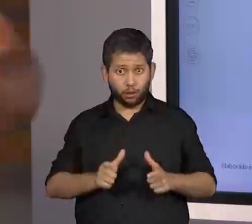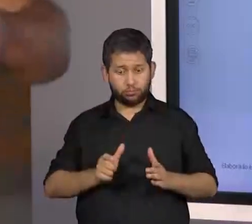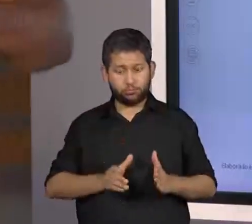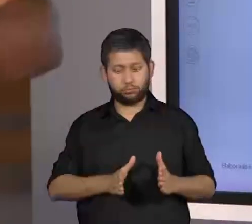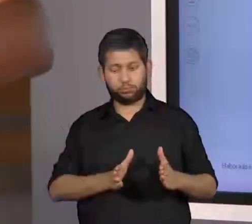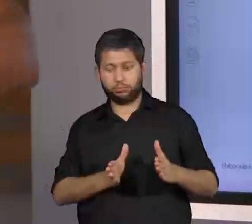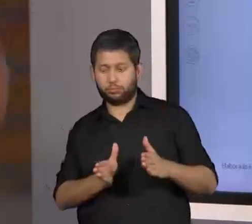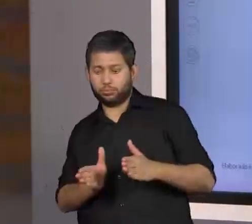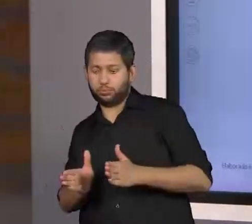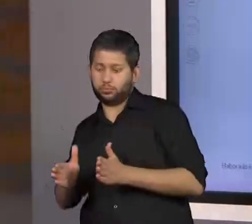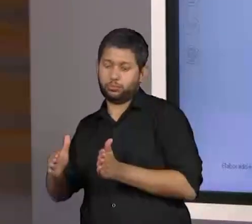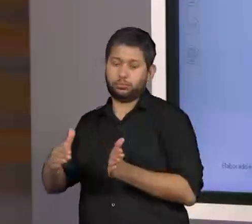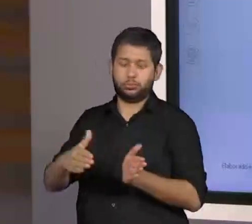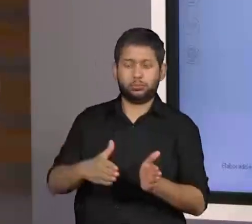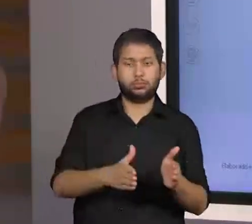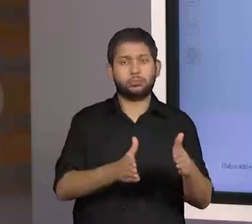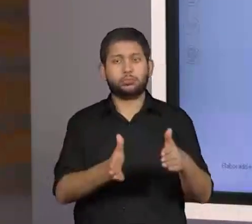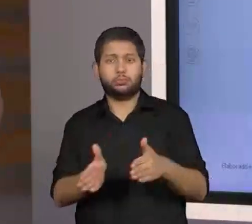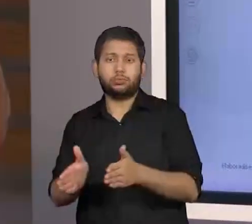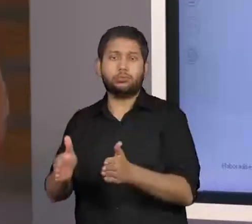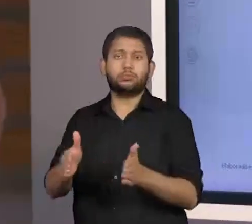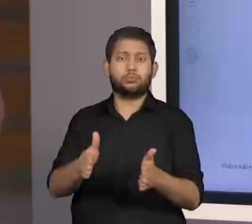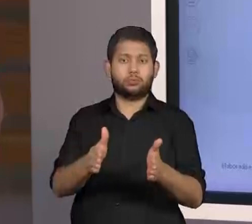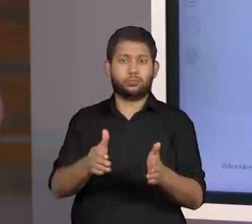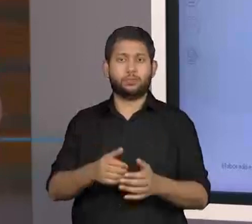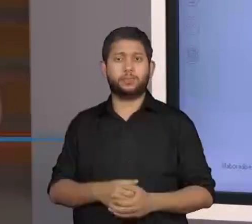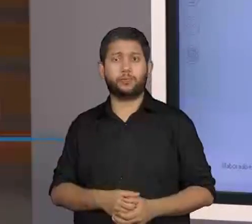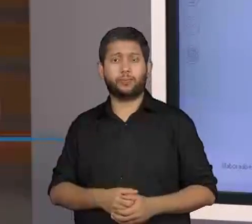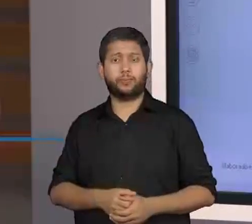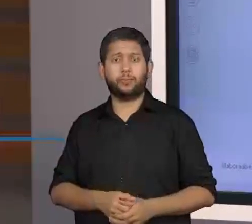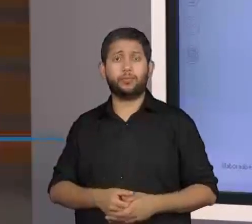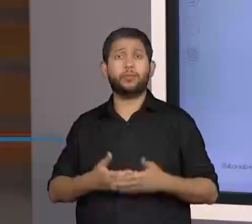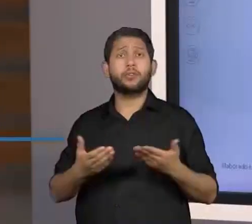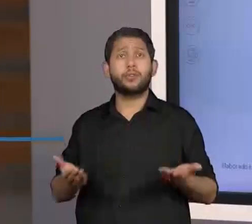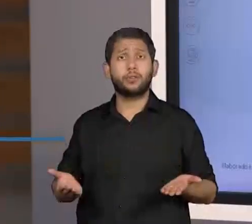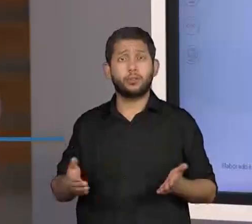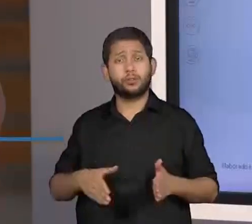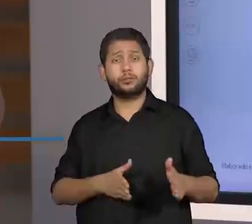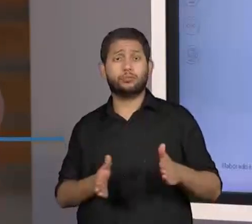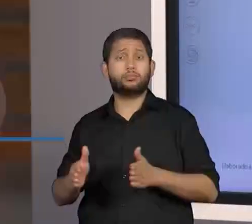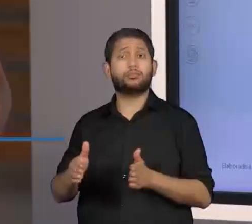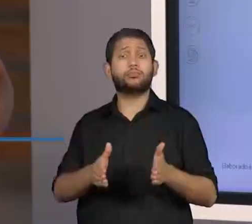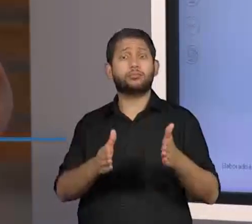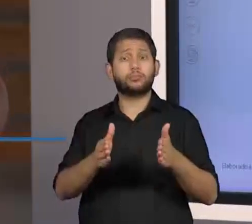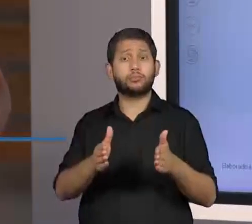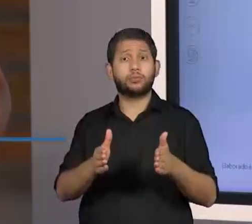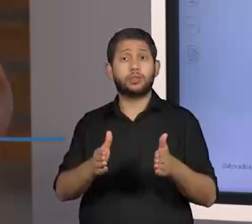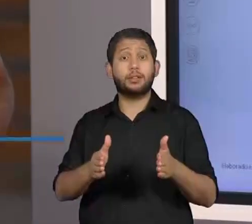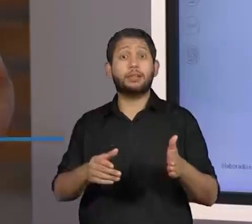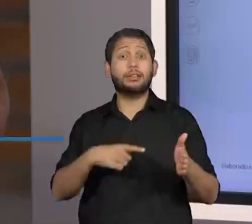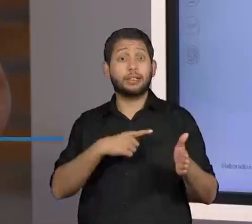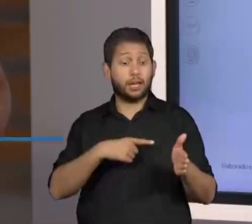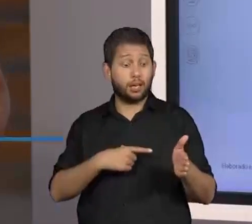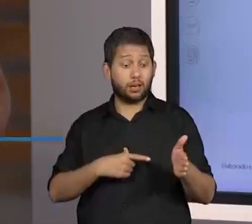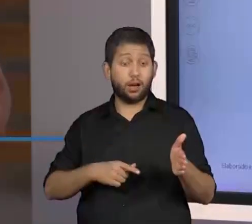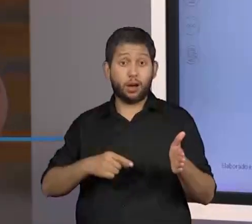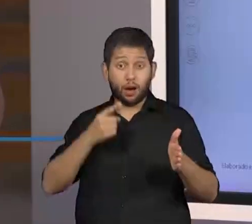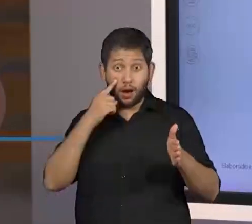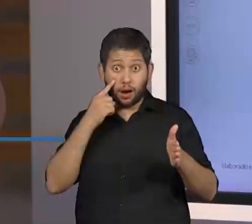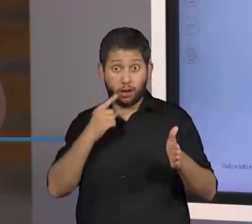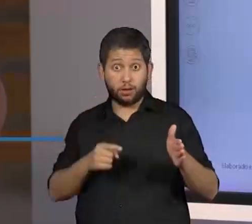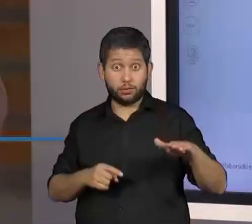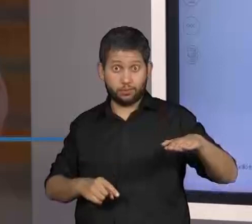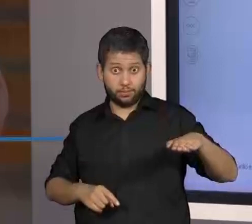para um lado, vai para o outro, vai para frente. E esse cursor, quando ele vai batendo nas margens do